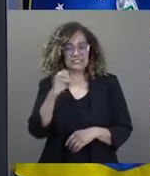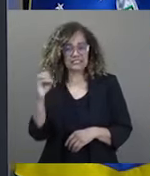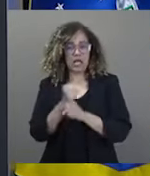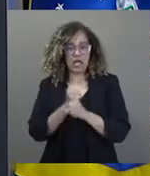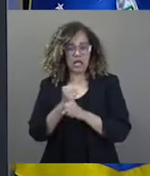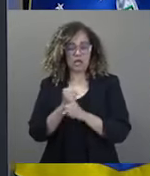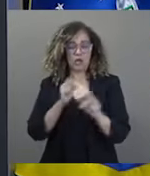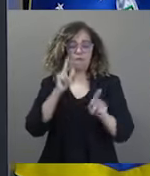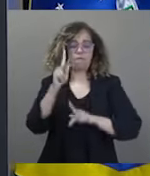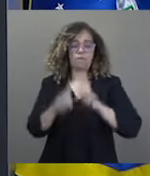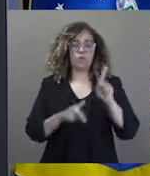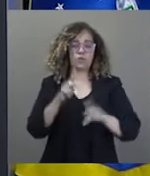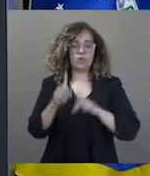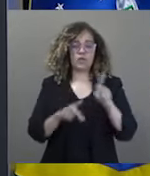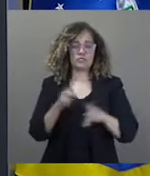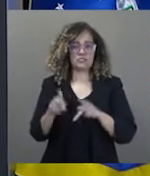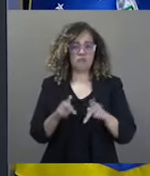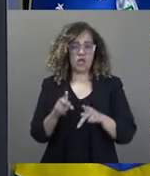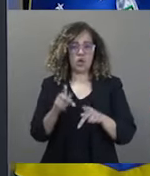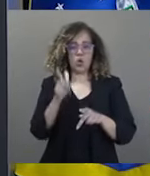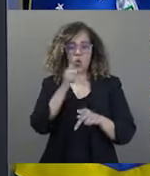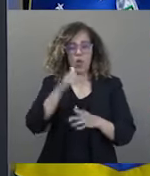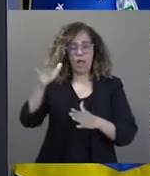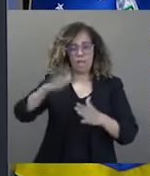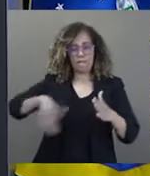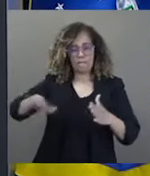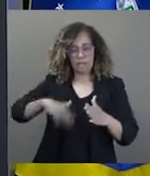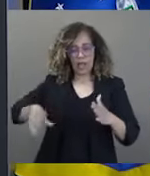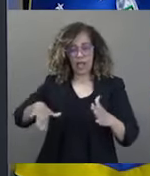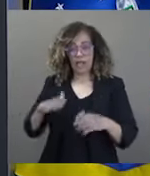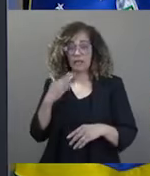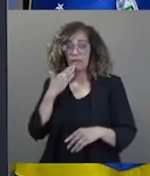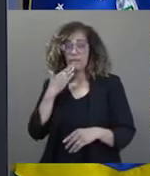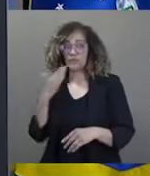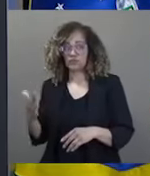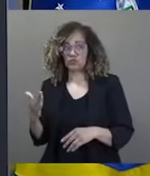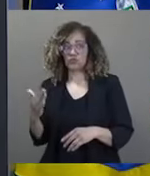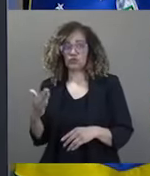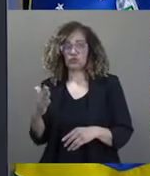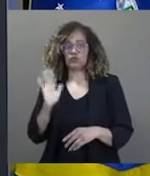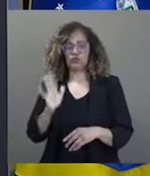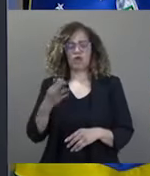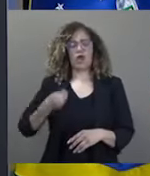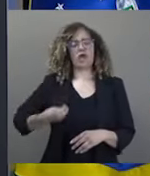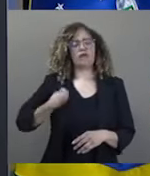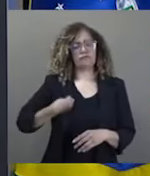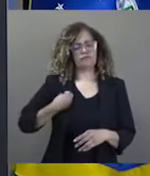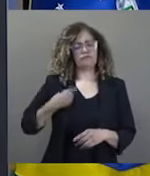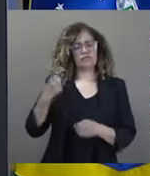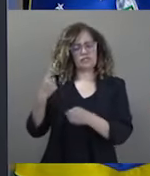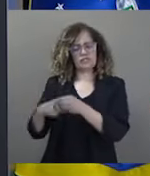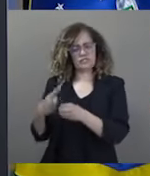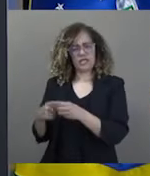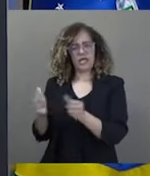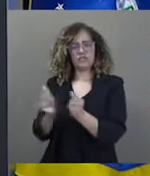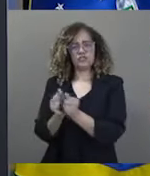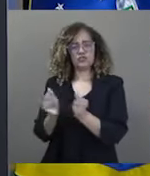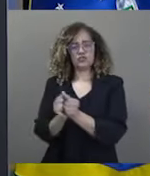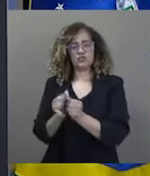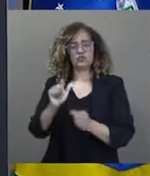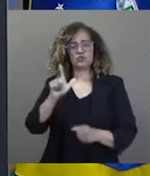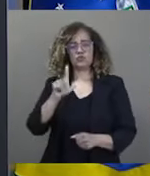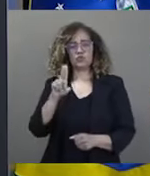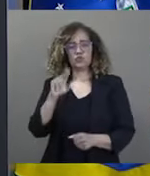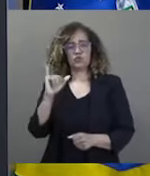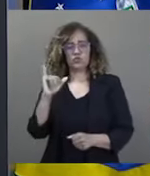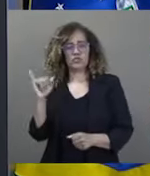população do litoral paulista onde Vivi inclusive junto com o meu irmão José luí da Atena em juquei